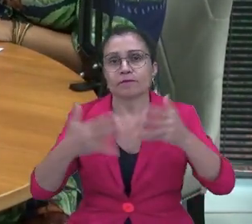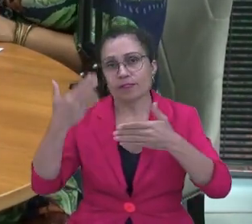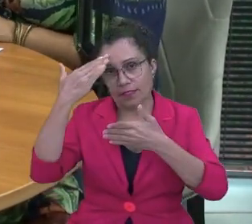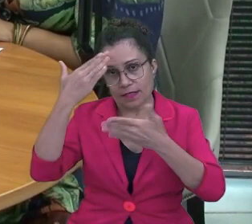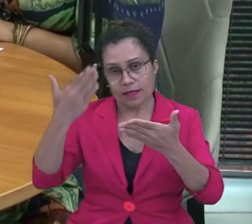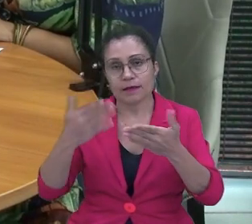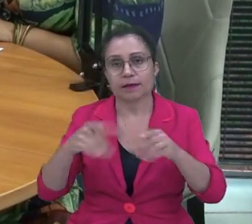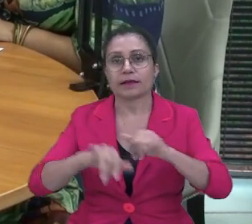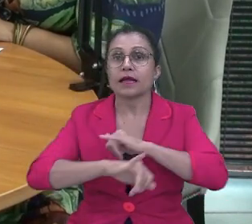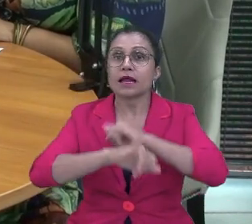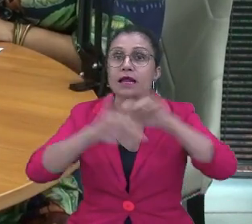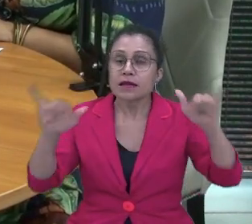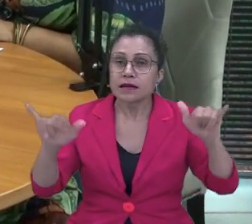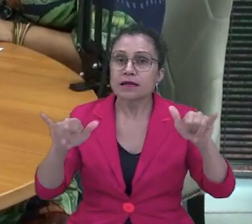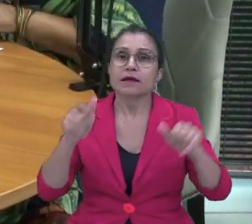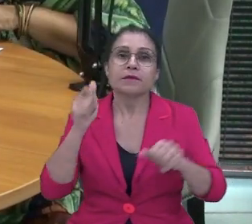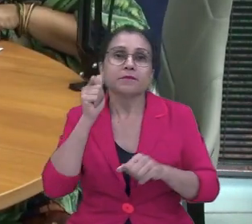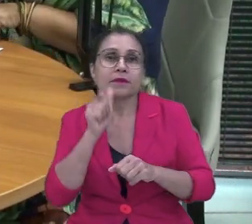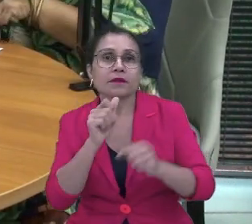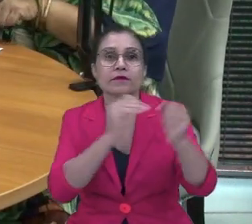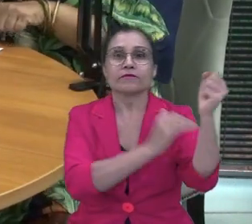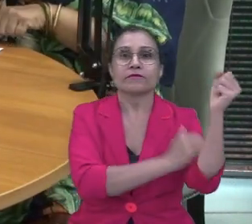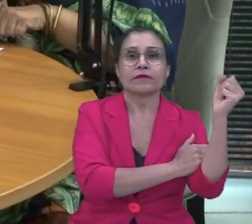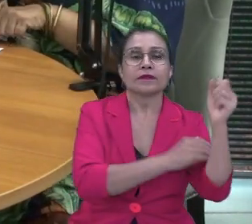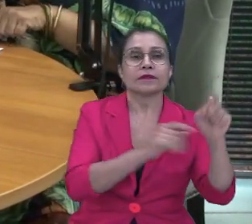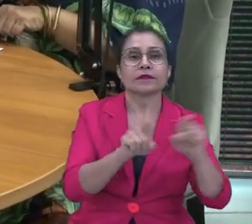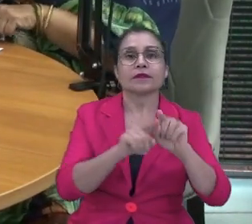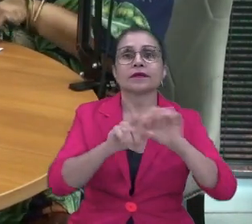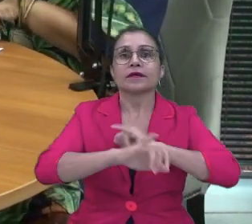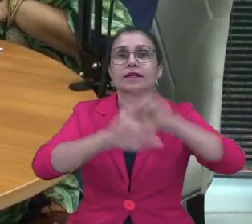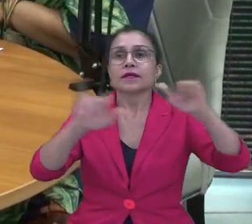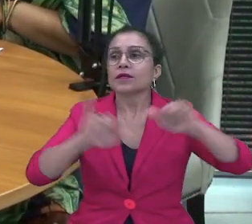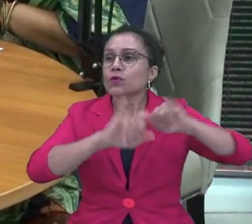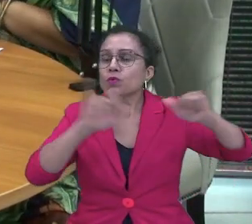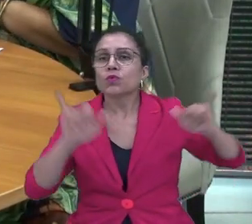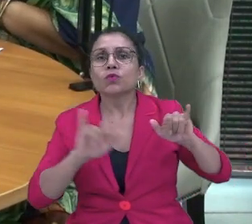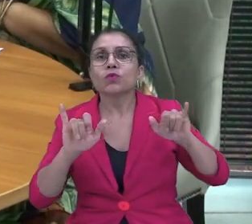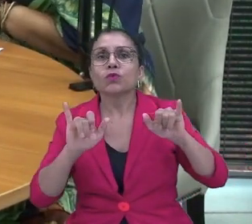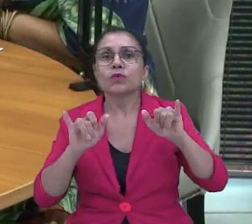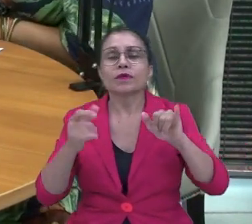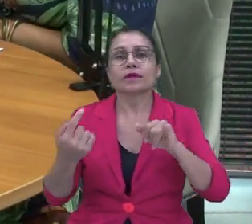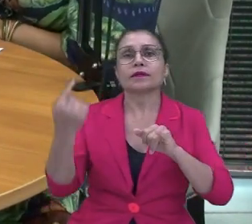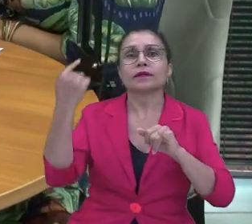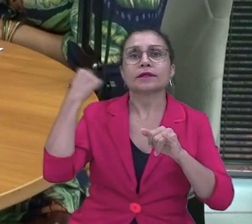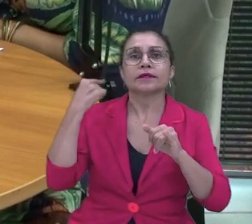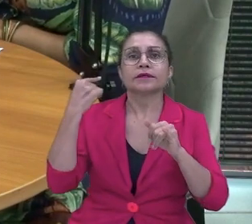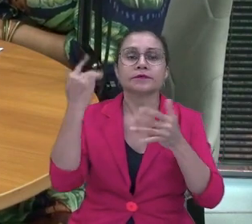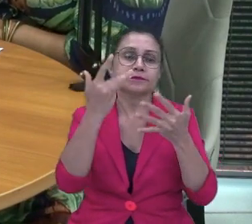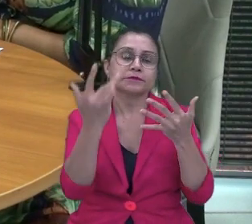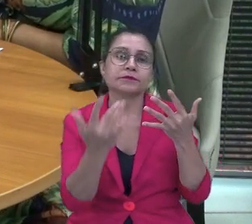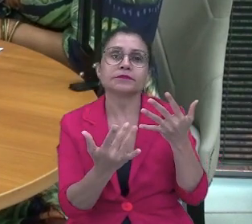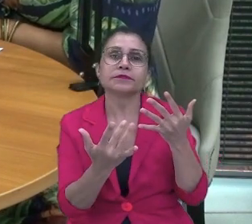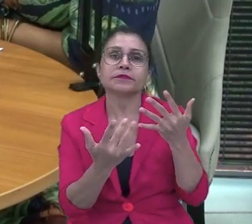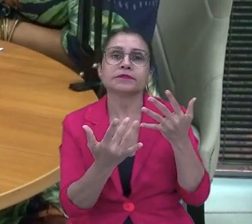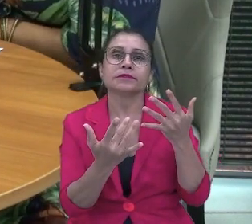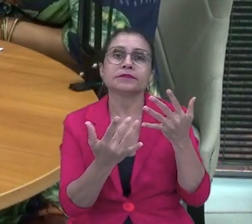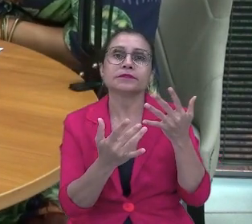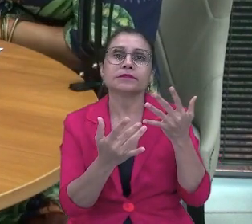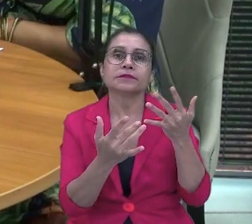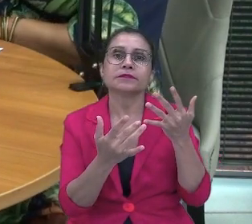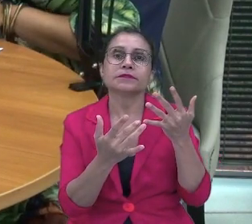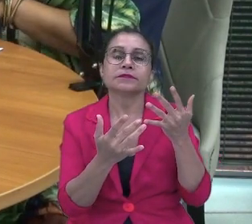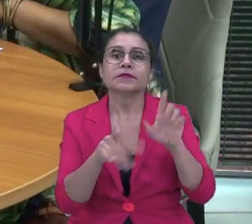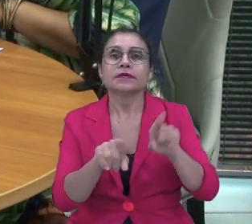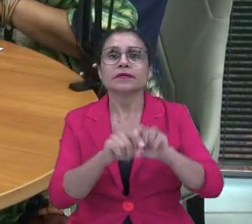agradecer a imprensa feminina e feminista. Por que eu não falo que é uma imprensa feminina e a época com elementos e características feministas,